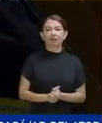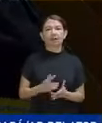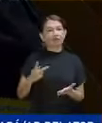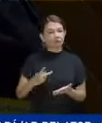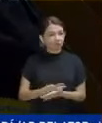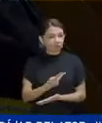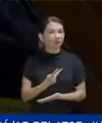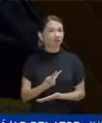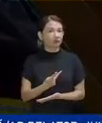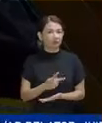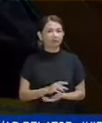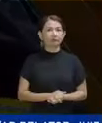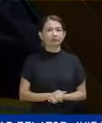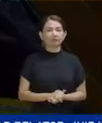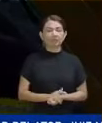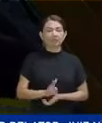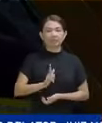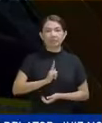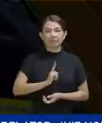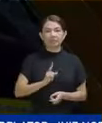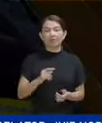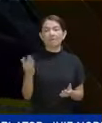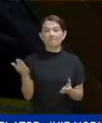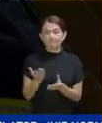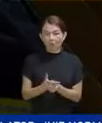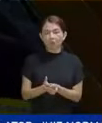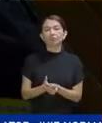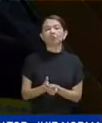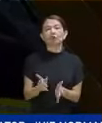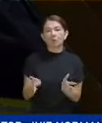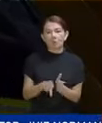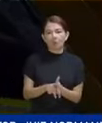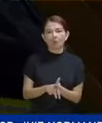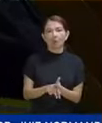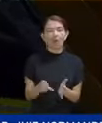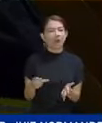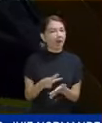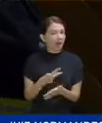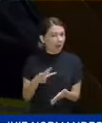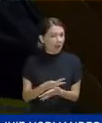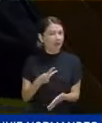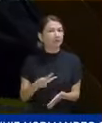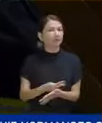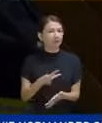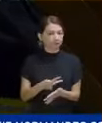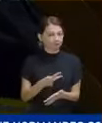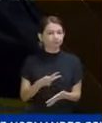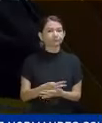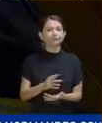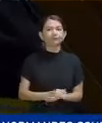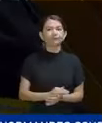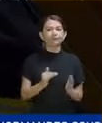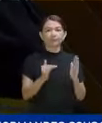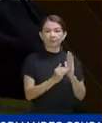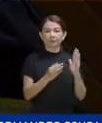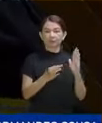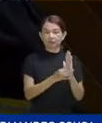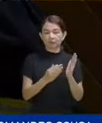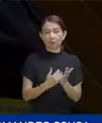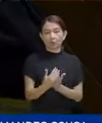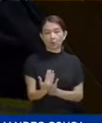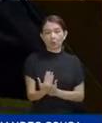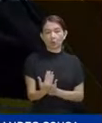de querela nulitatis, a via processual eleita é inadequada e a petição inicial deve ser